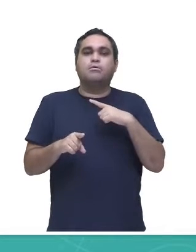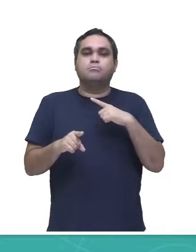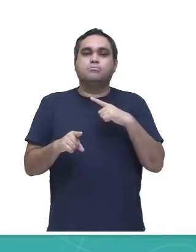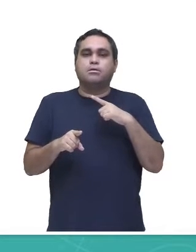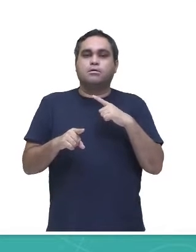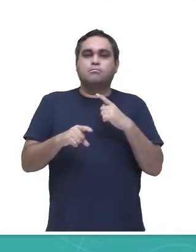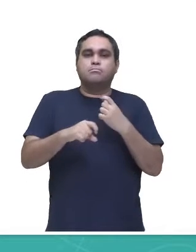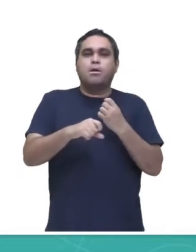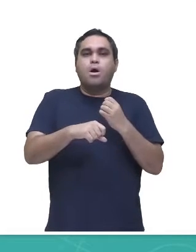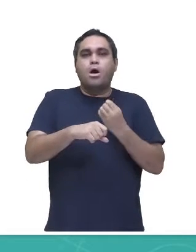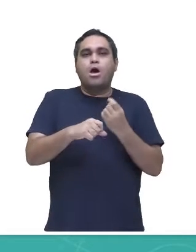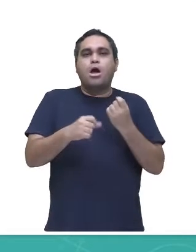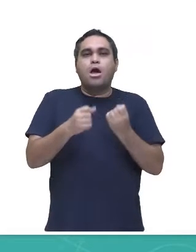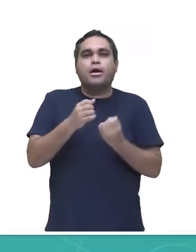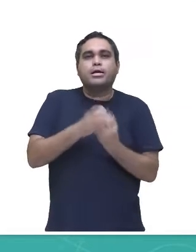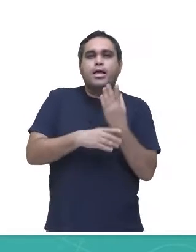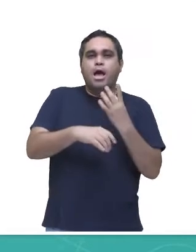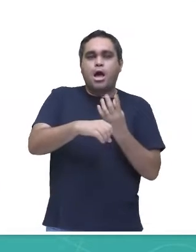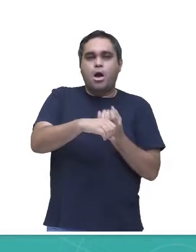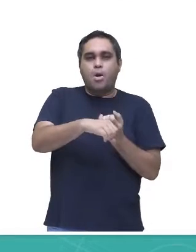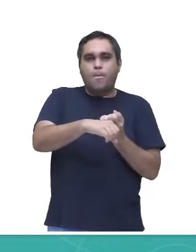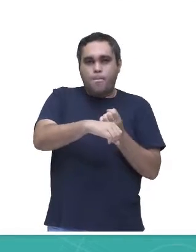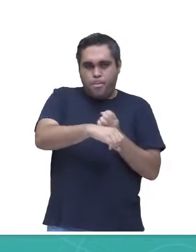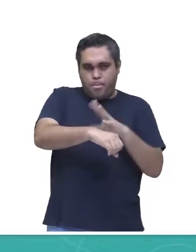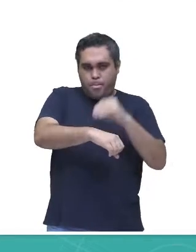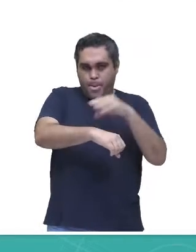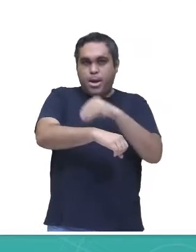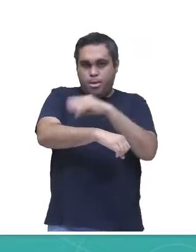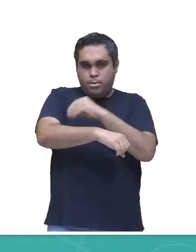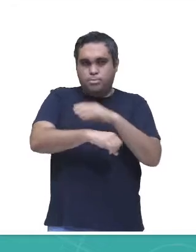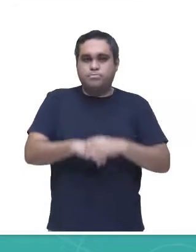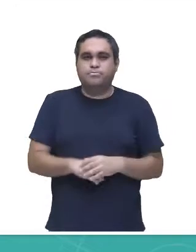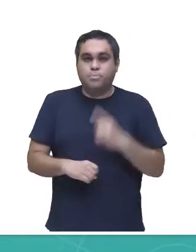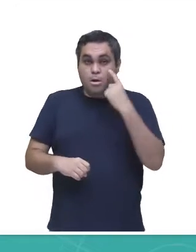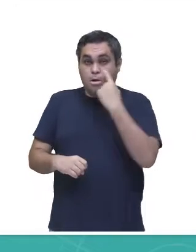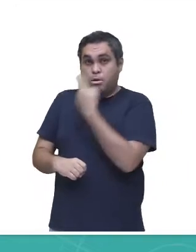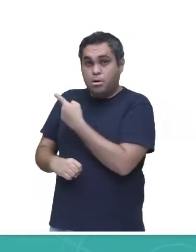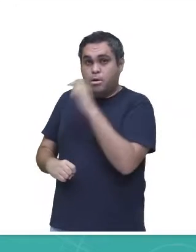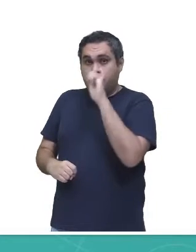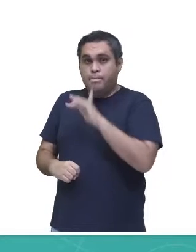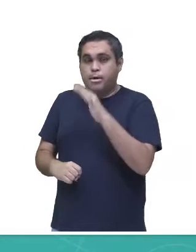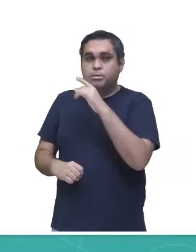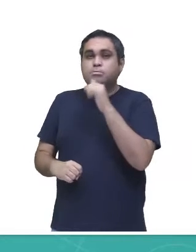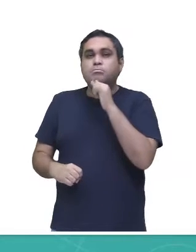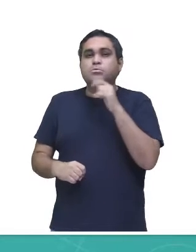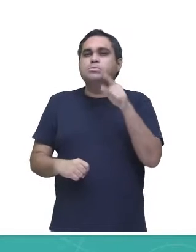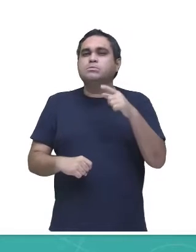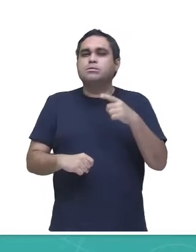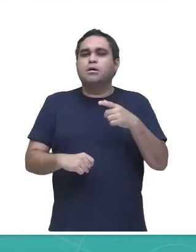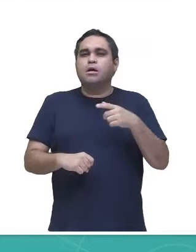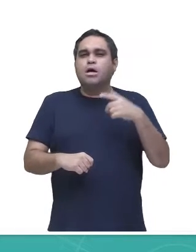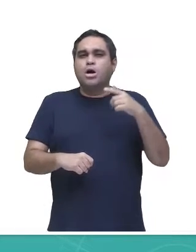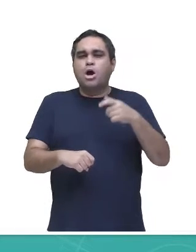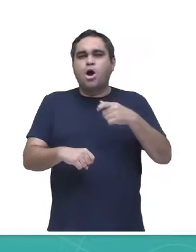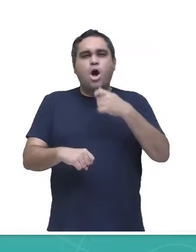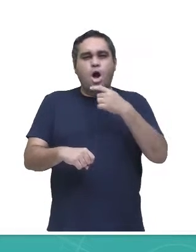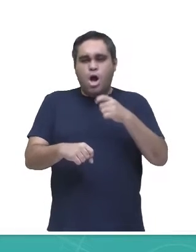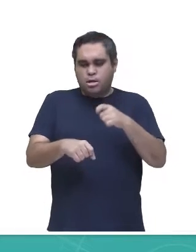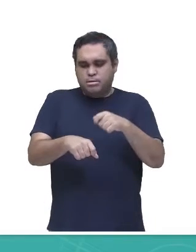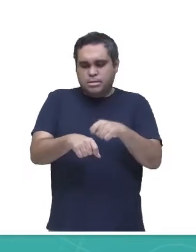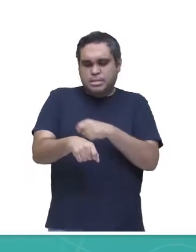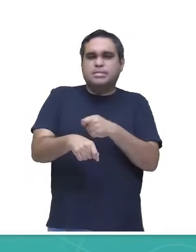da derme, né, para a gente observar. Quando a gente tem um ferimento, né, um corte, e geralmente esse corte às vezes é